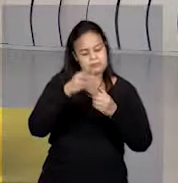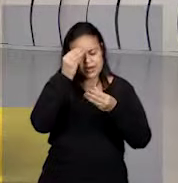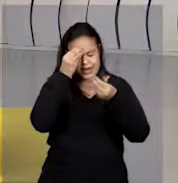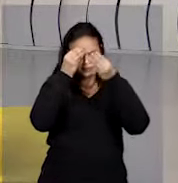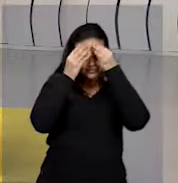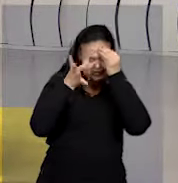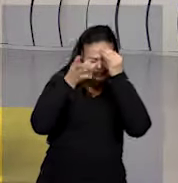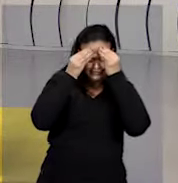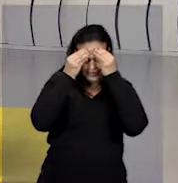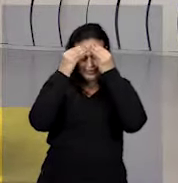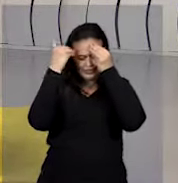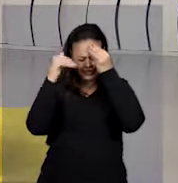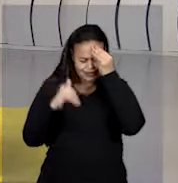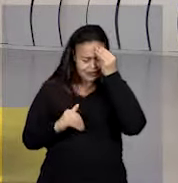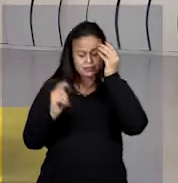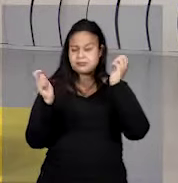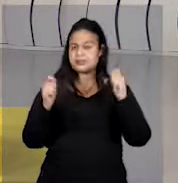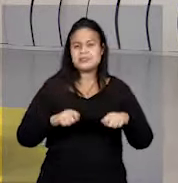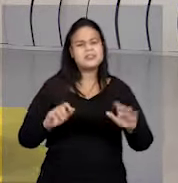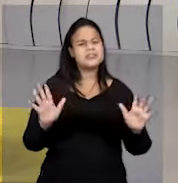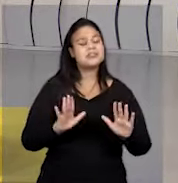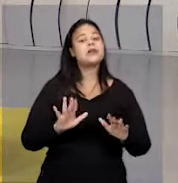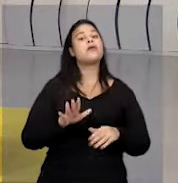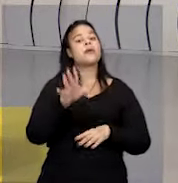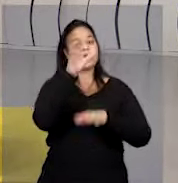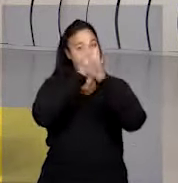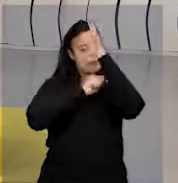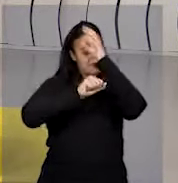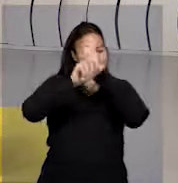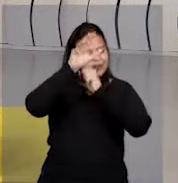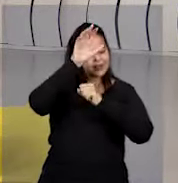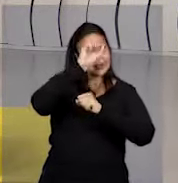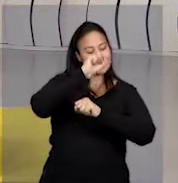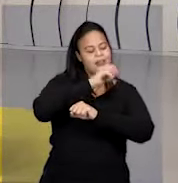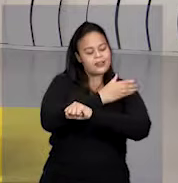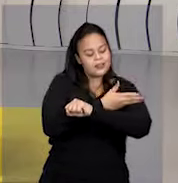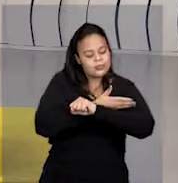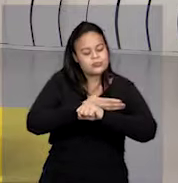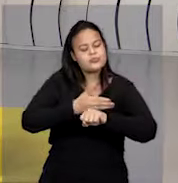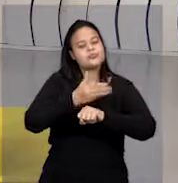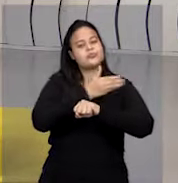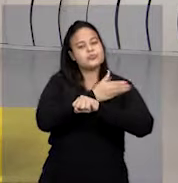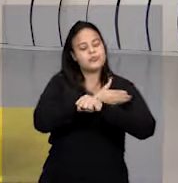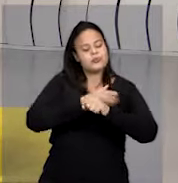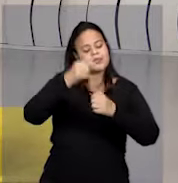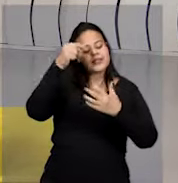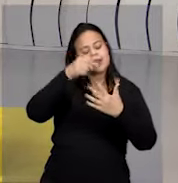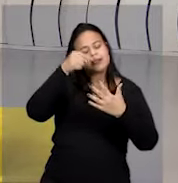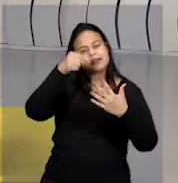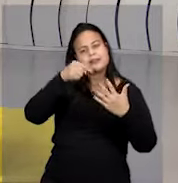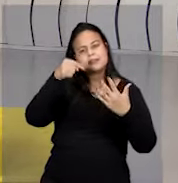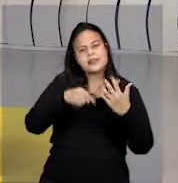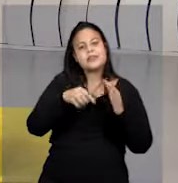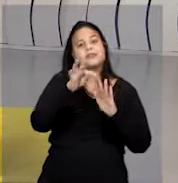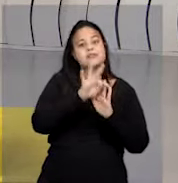tudo, você vai aprender a substituir na medida que você tiver fluência na compreensão de